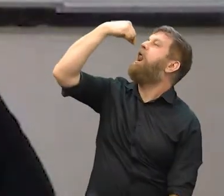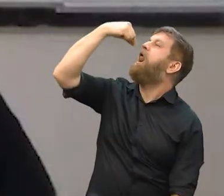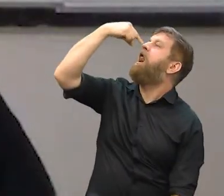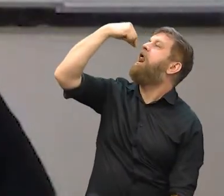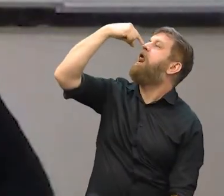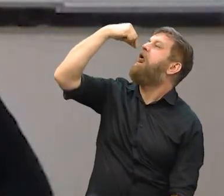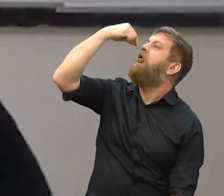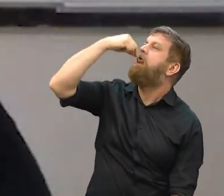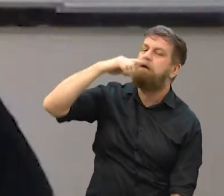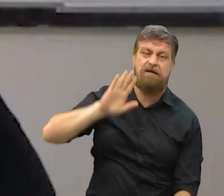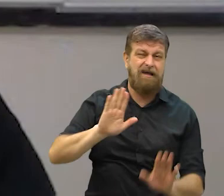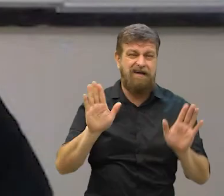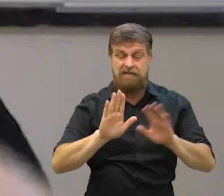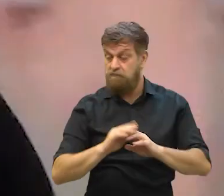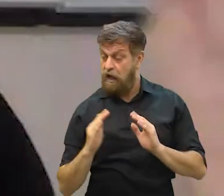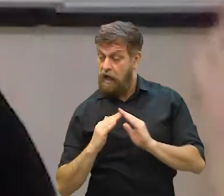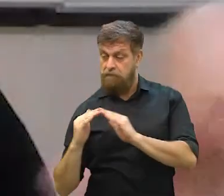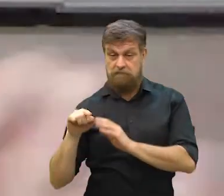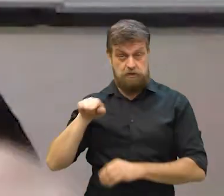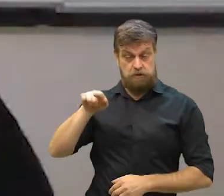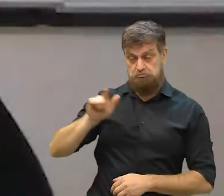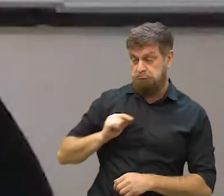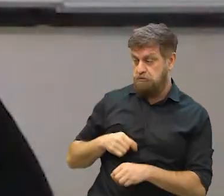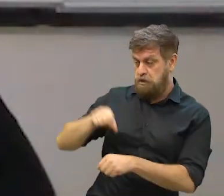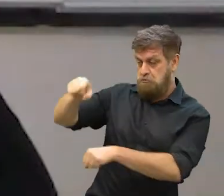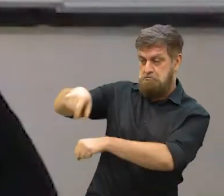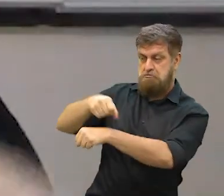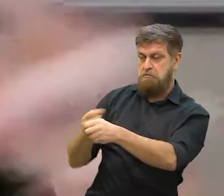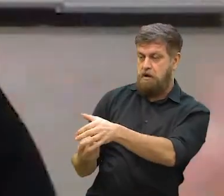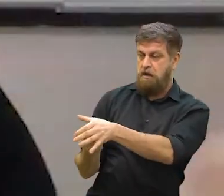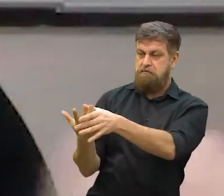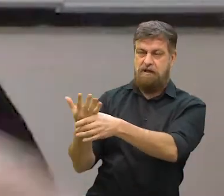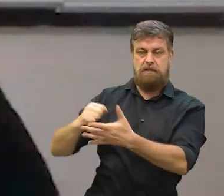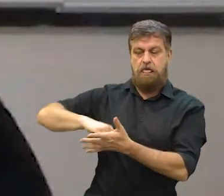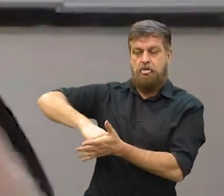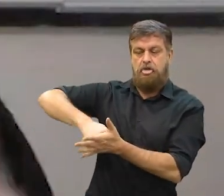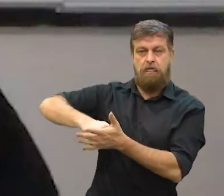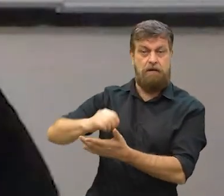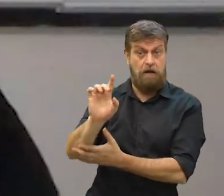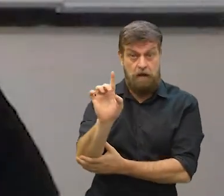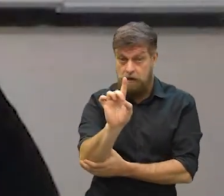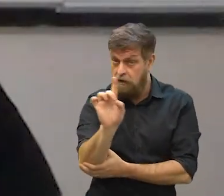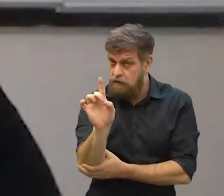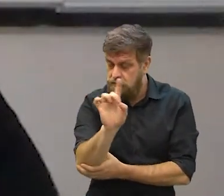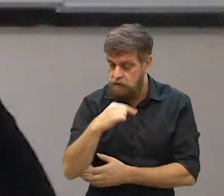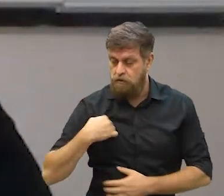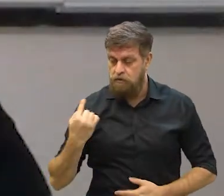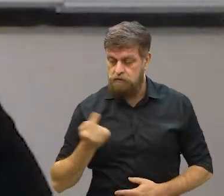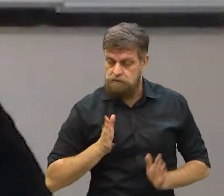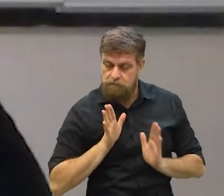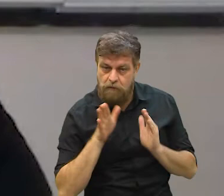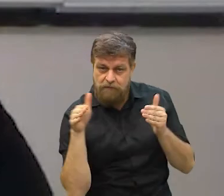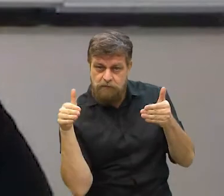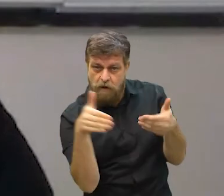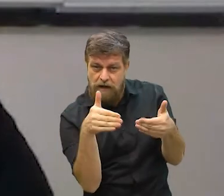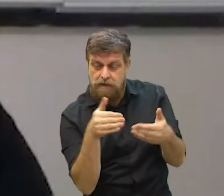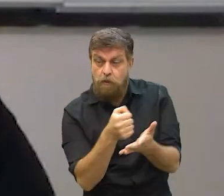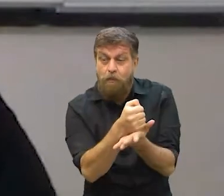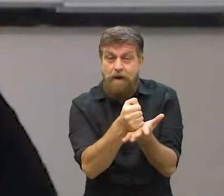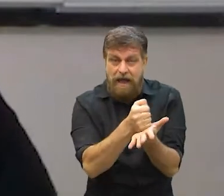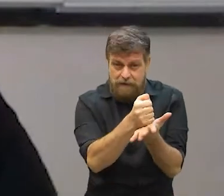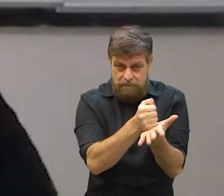de CBD, meu vizinho planta, meu vizinho faz, não é assim. Nós estamos falando em